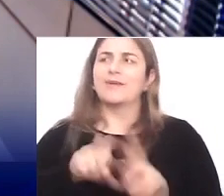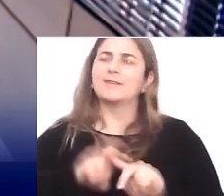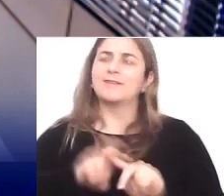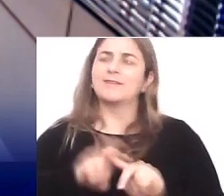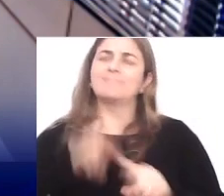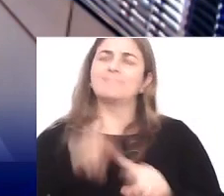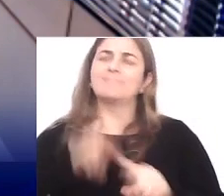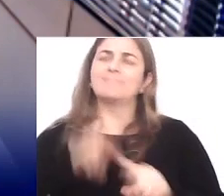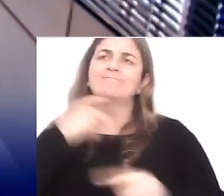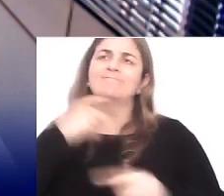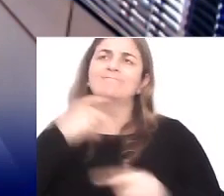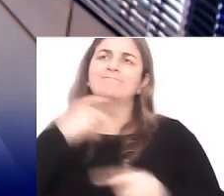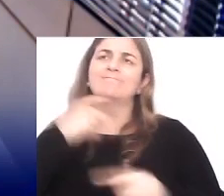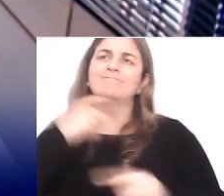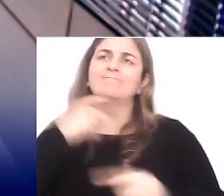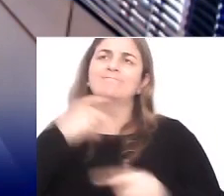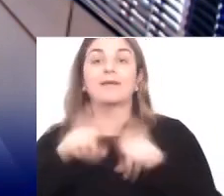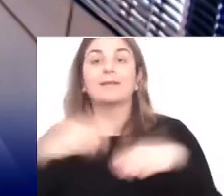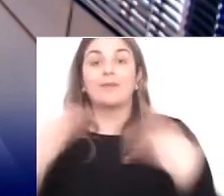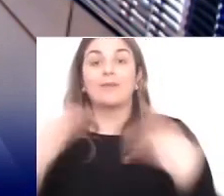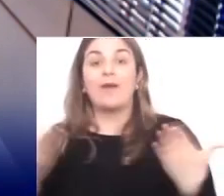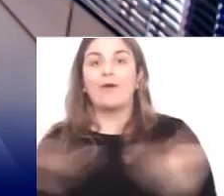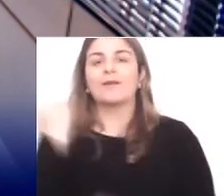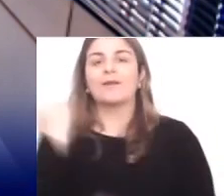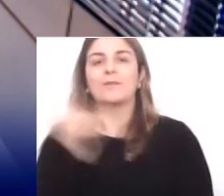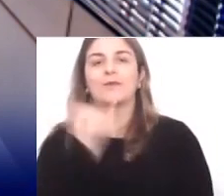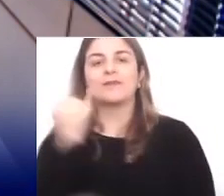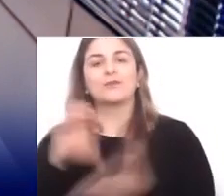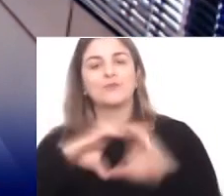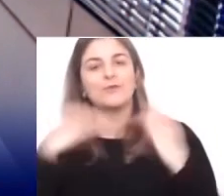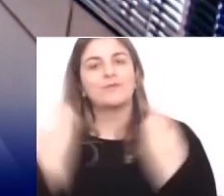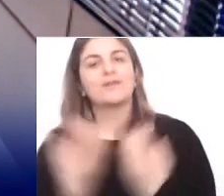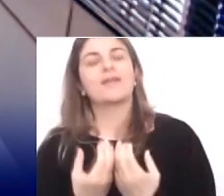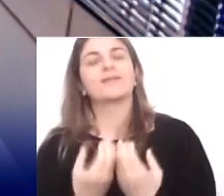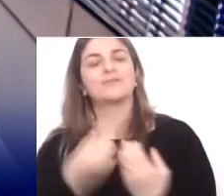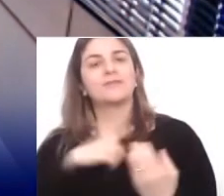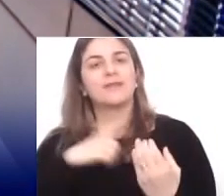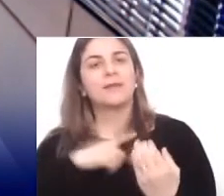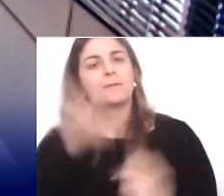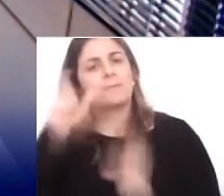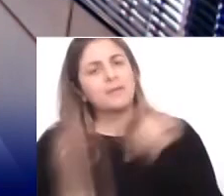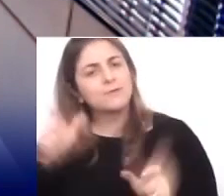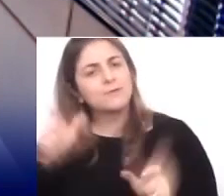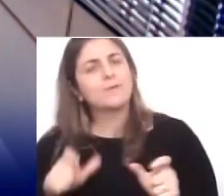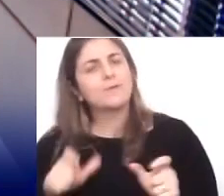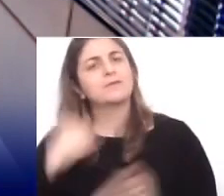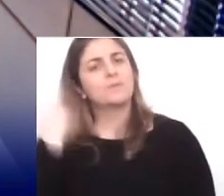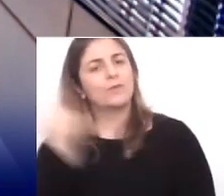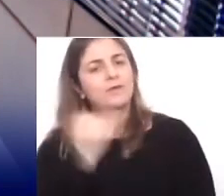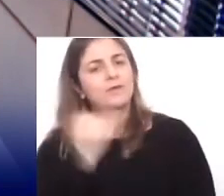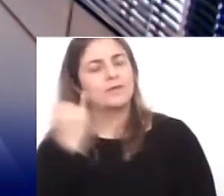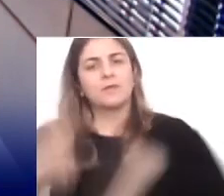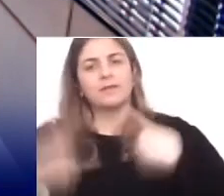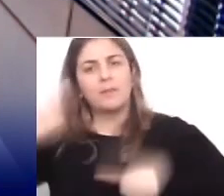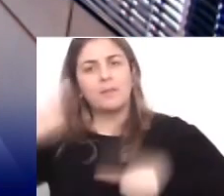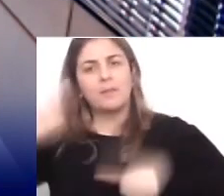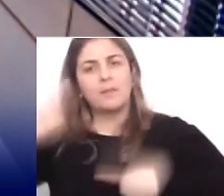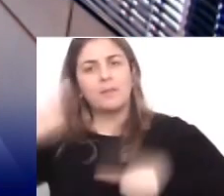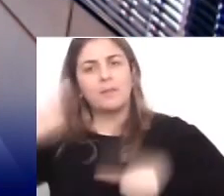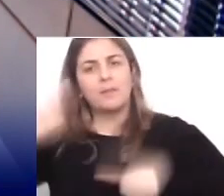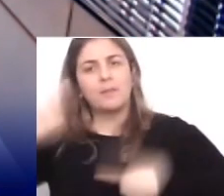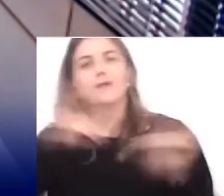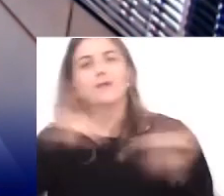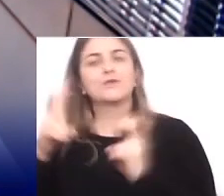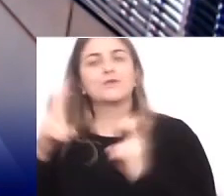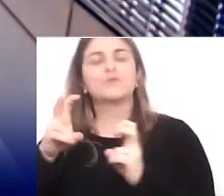um evento como esse, que congrega grandes advogados, grandes advogadas, para debater temas que nos interessam, mas também o lugar